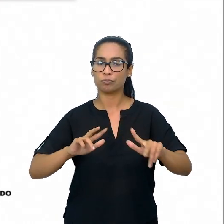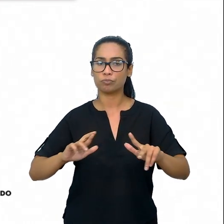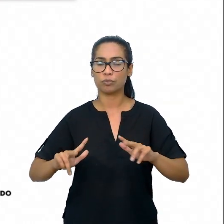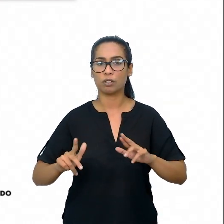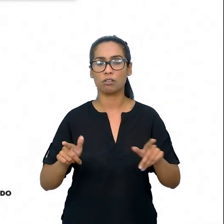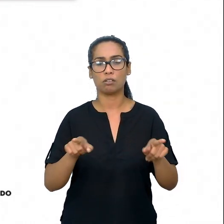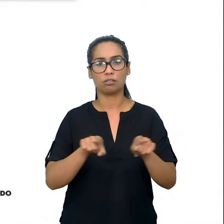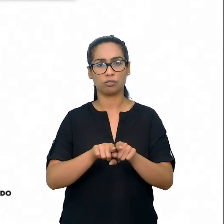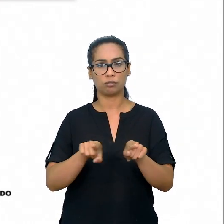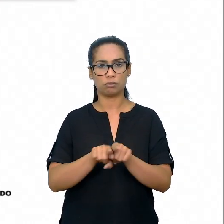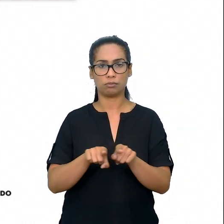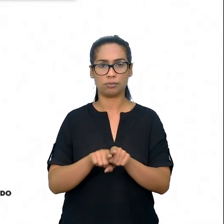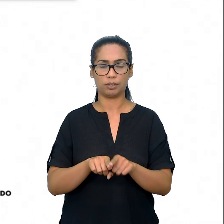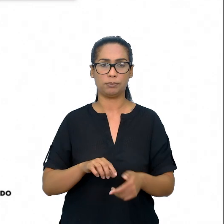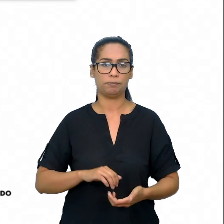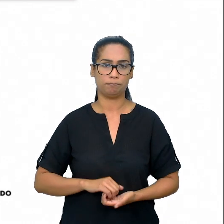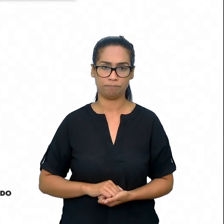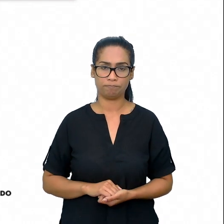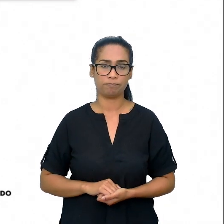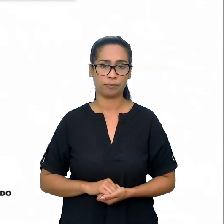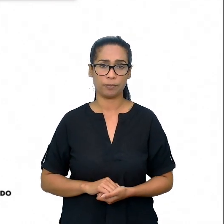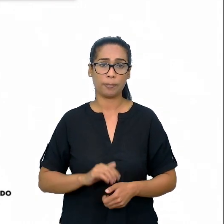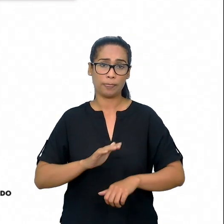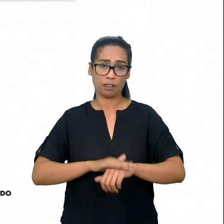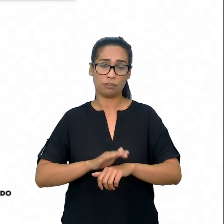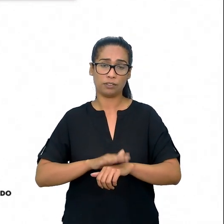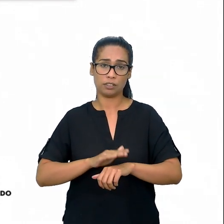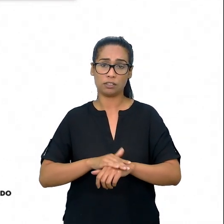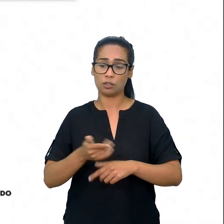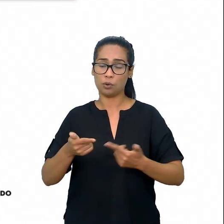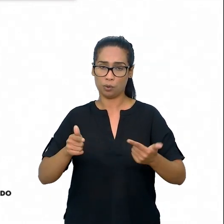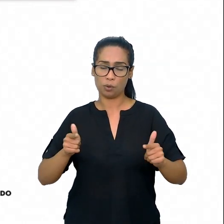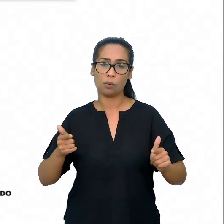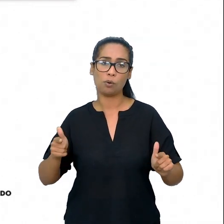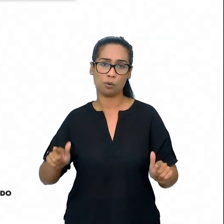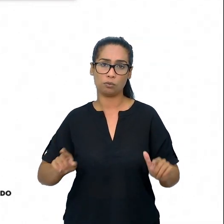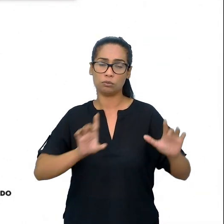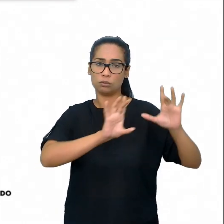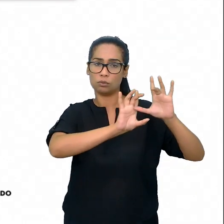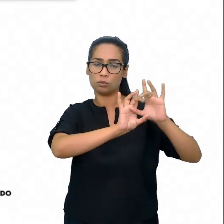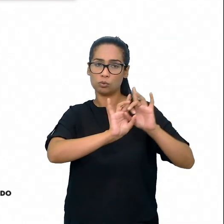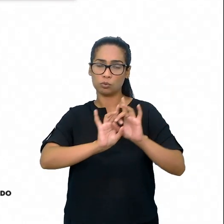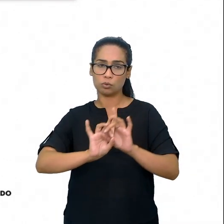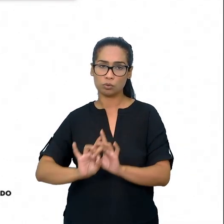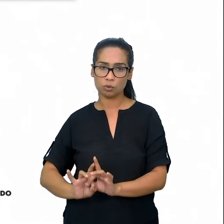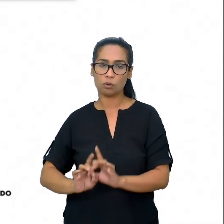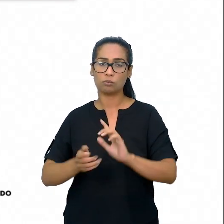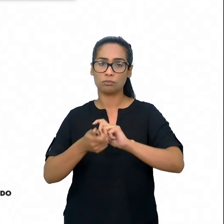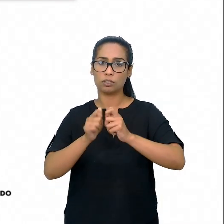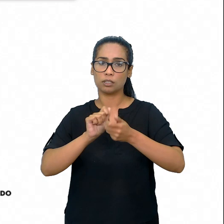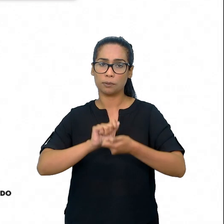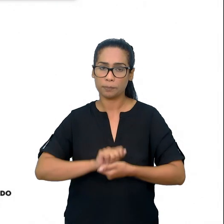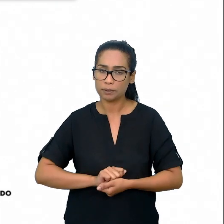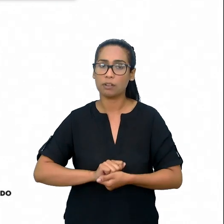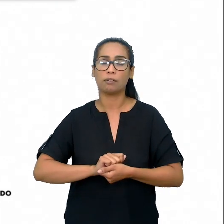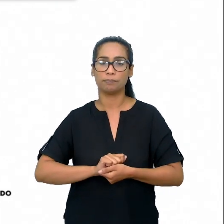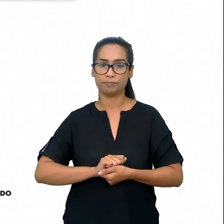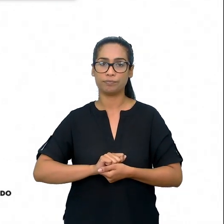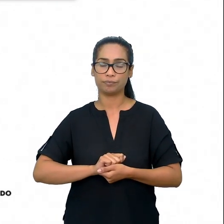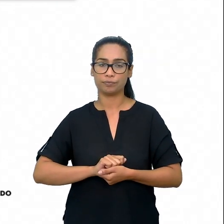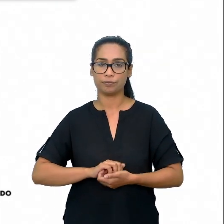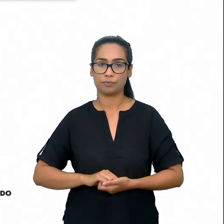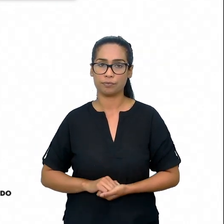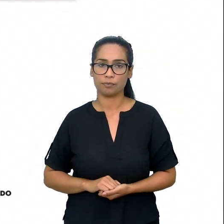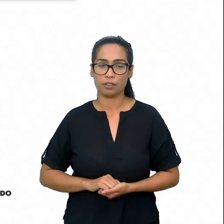vamos assim dizer, do que além das que os autores trabalharam, né? Ao contrário, também ela perfaz a utilização